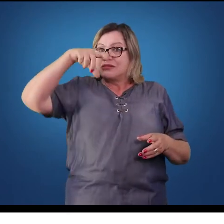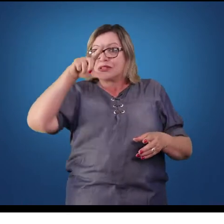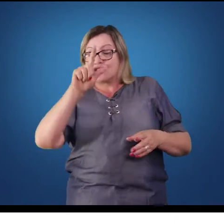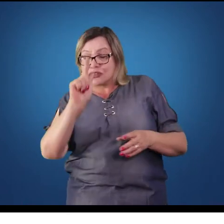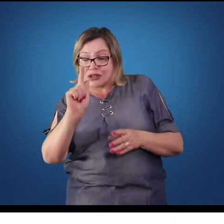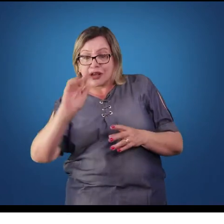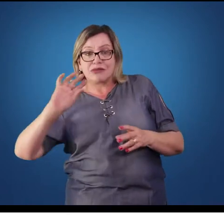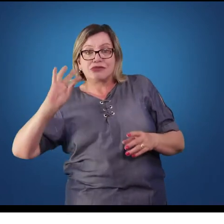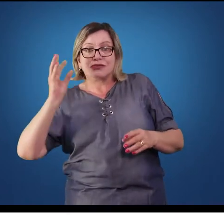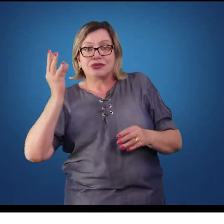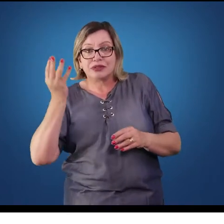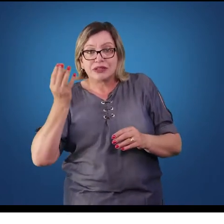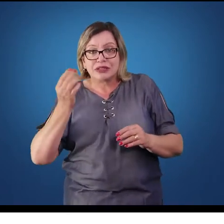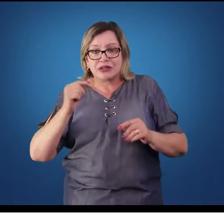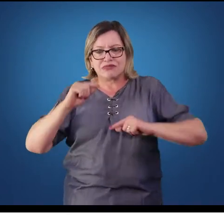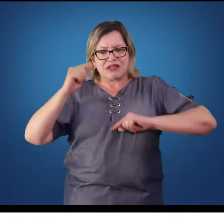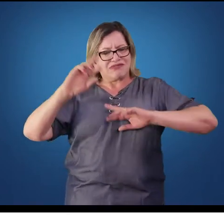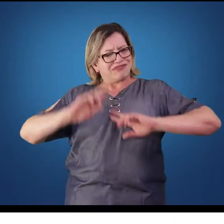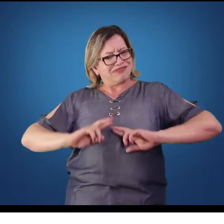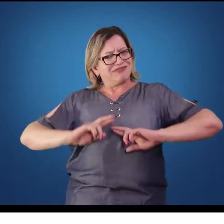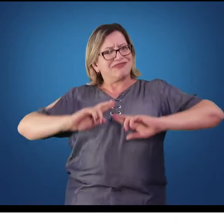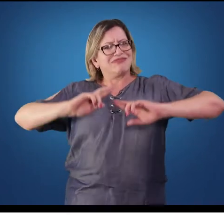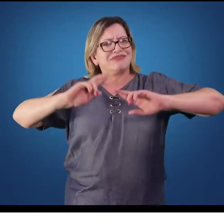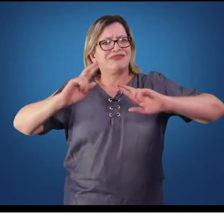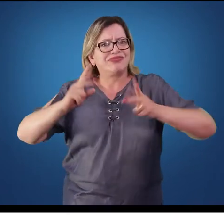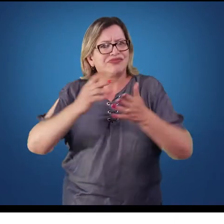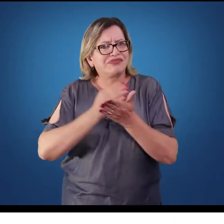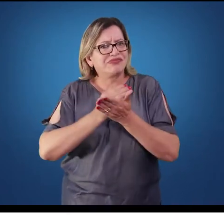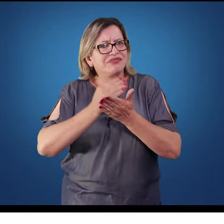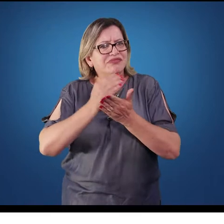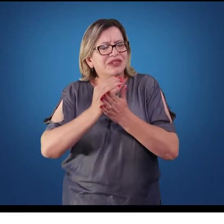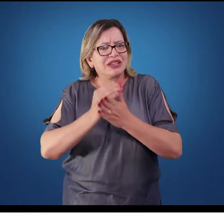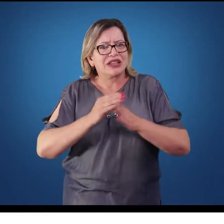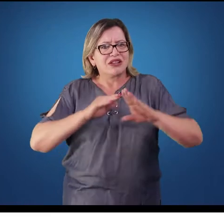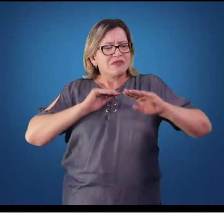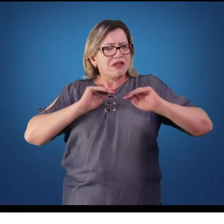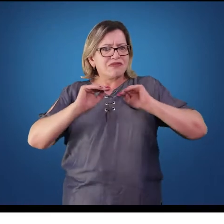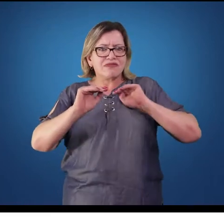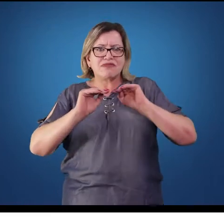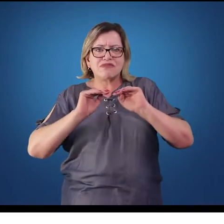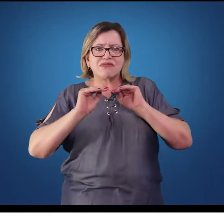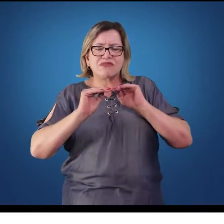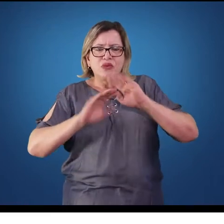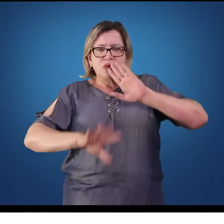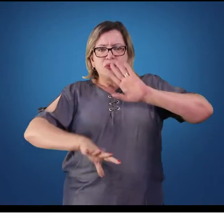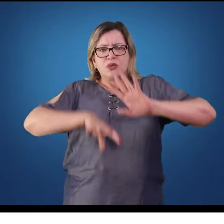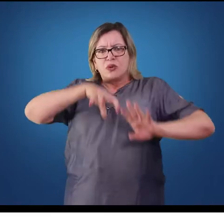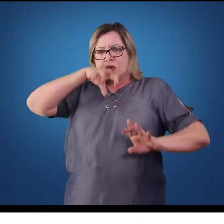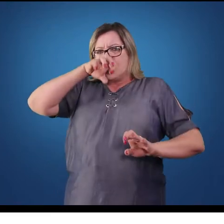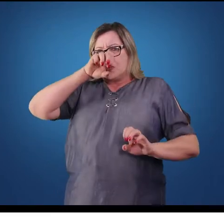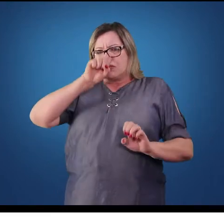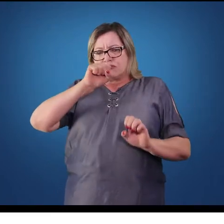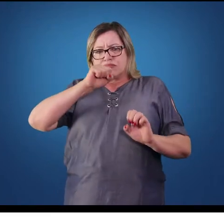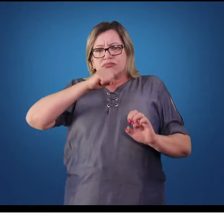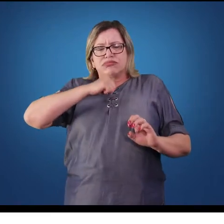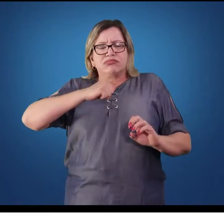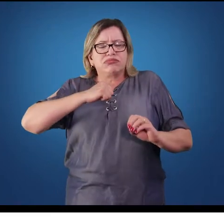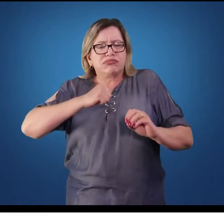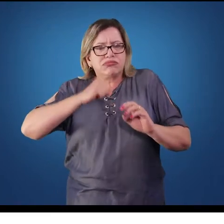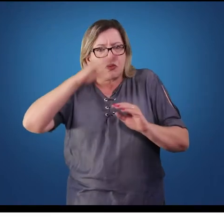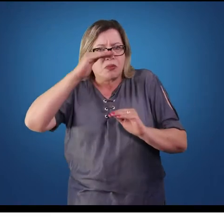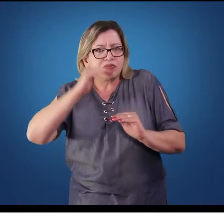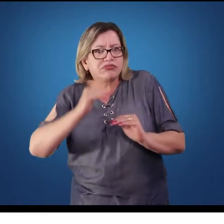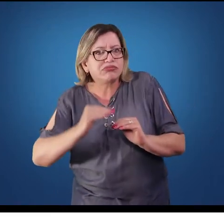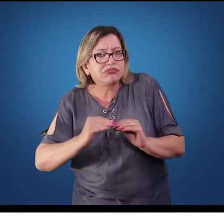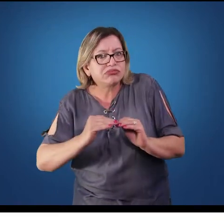mercúrio. Isso gera uma diferenciação de pressão, ou seja, uma movimentação dos gases do lugar de maior pressão para o lugar de